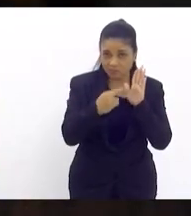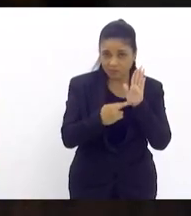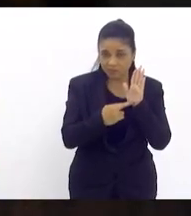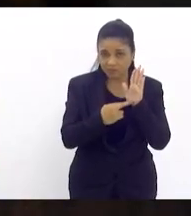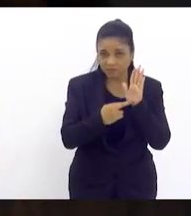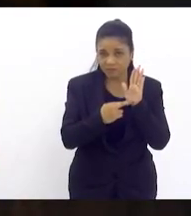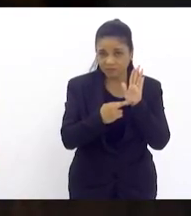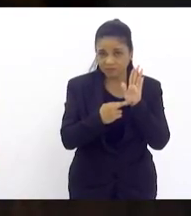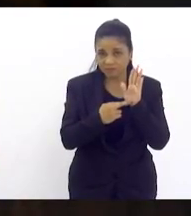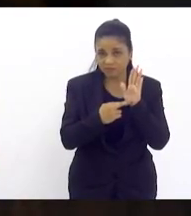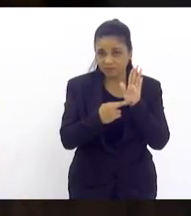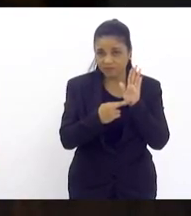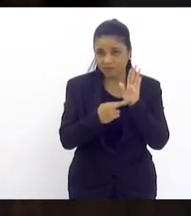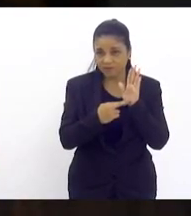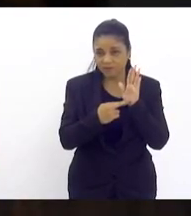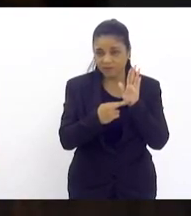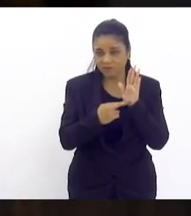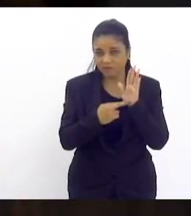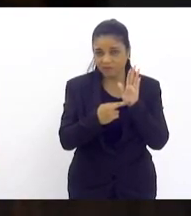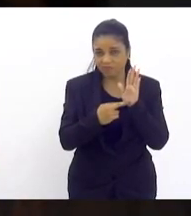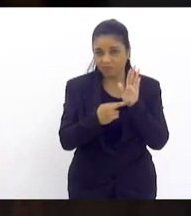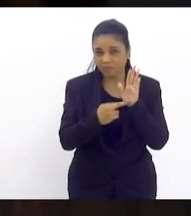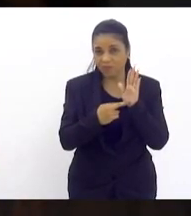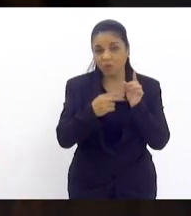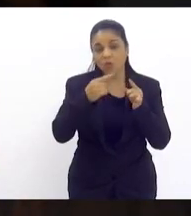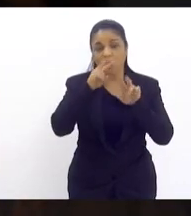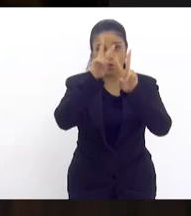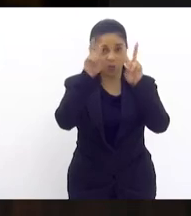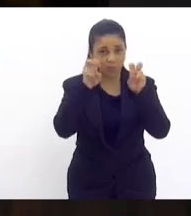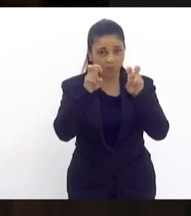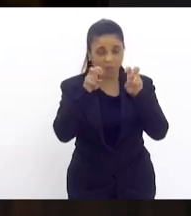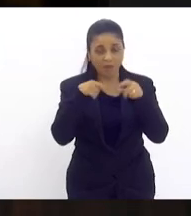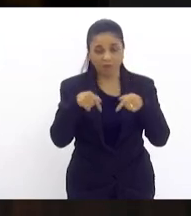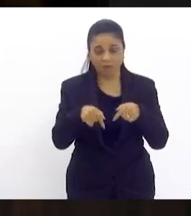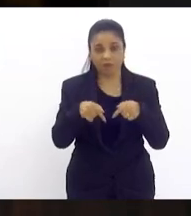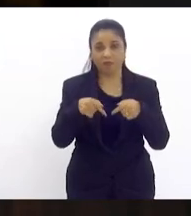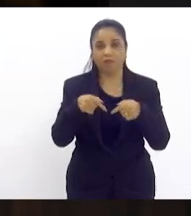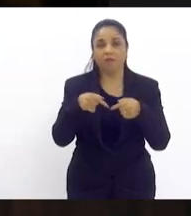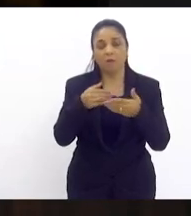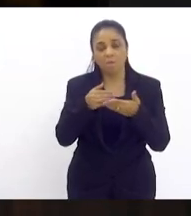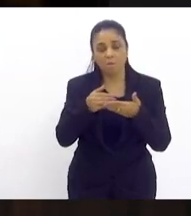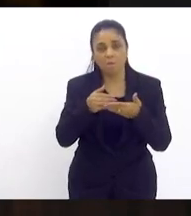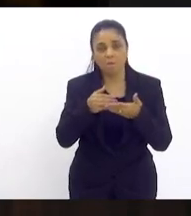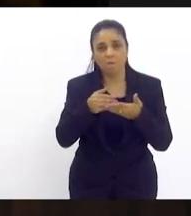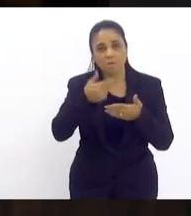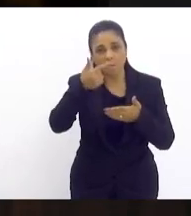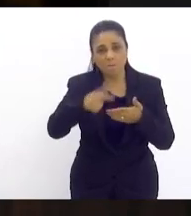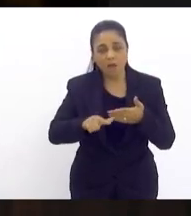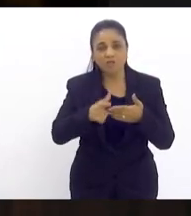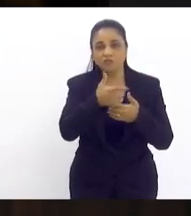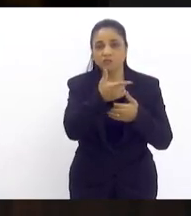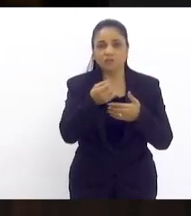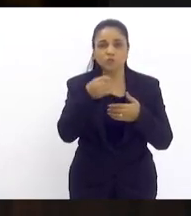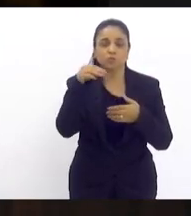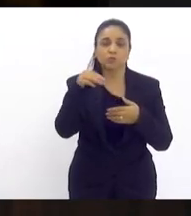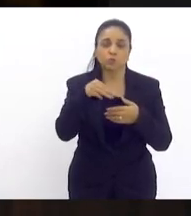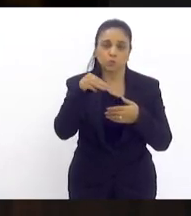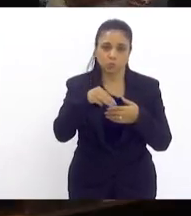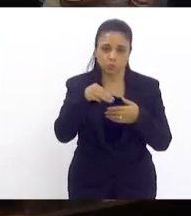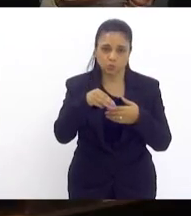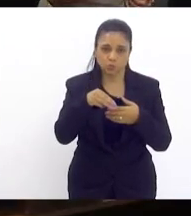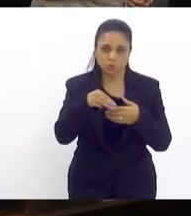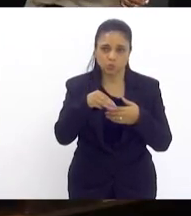e a gente quer esgotar esse tema submeto aqui é o Parlamento a prorrogação de mais 20 minutos da sessão